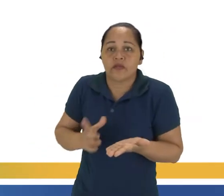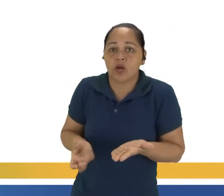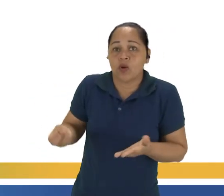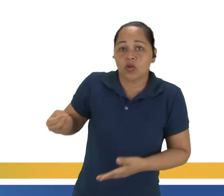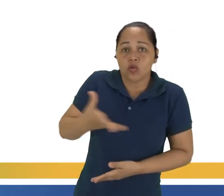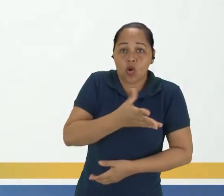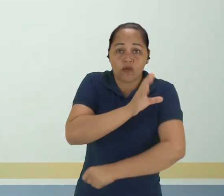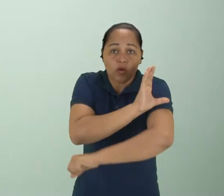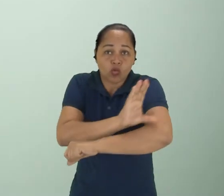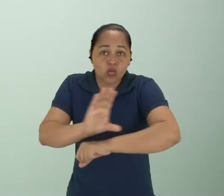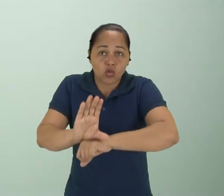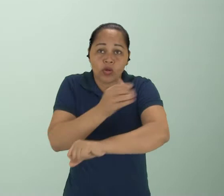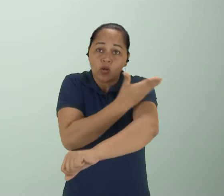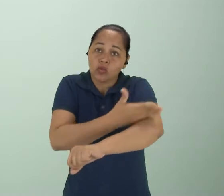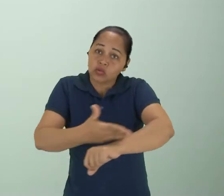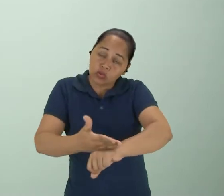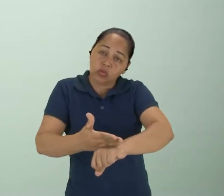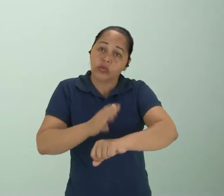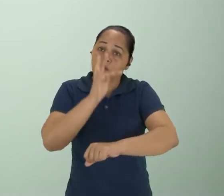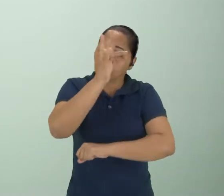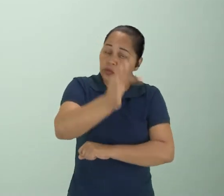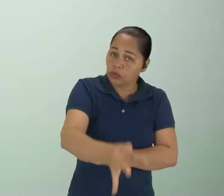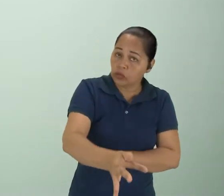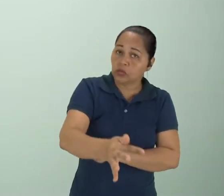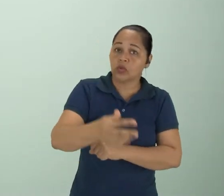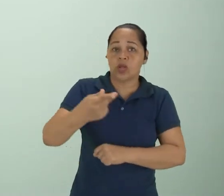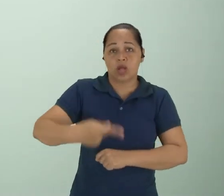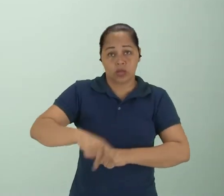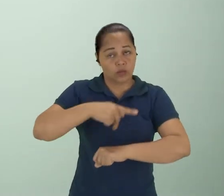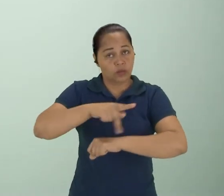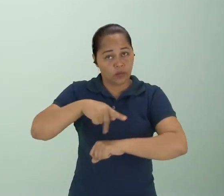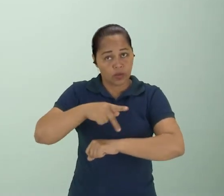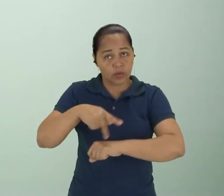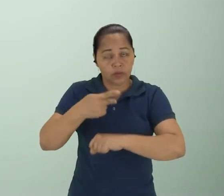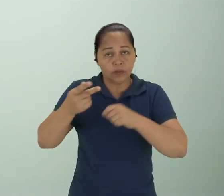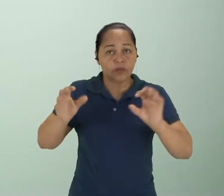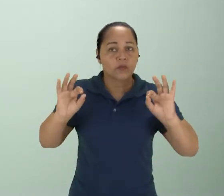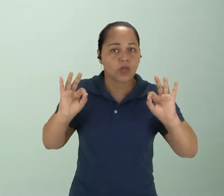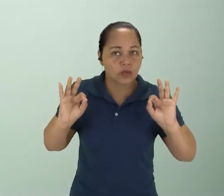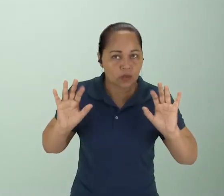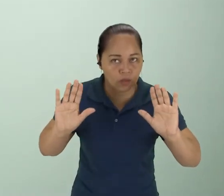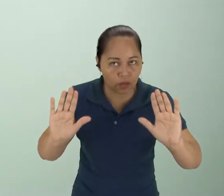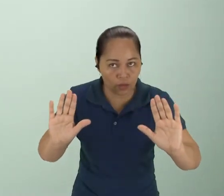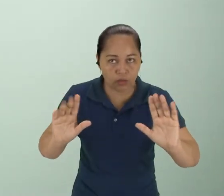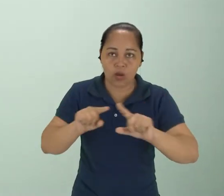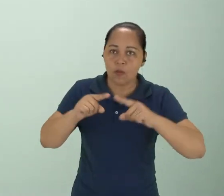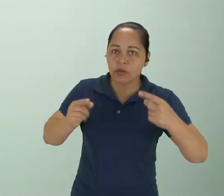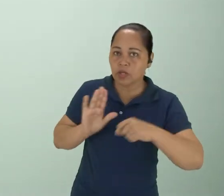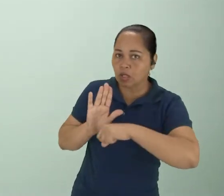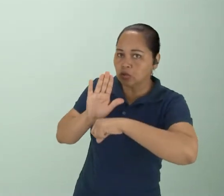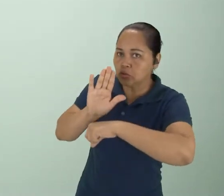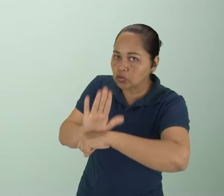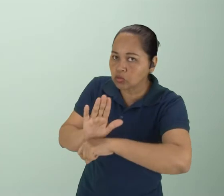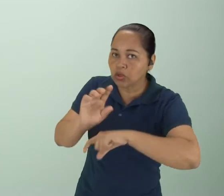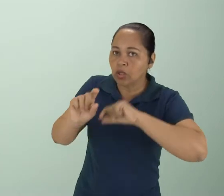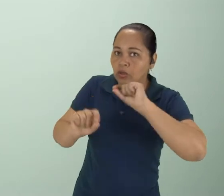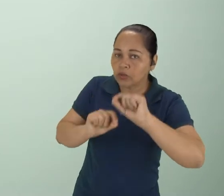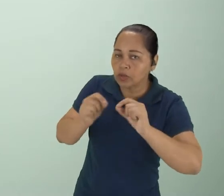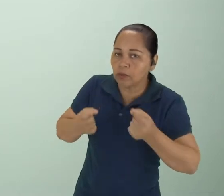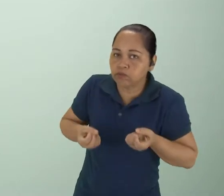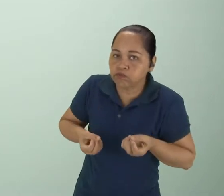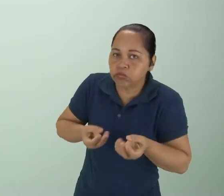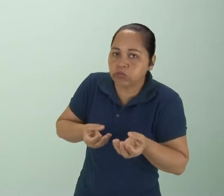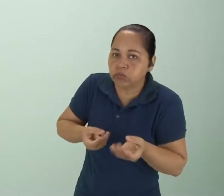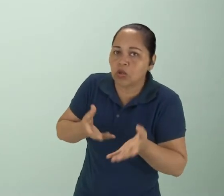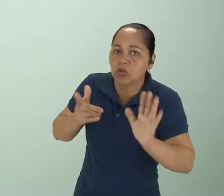uma nova perspectiva de futuro, até mesmo para o país. É óbvio que a contribuição em massa foi da